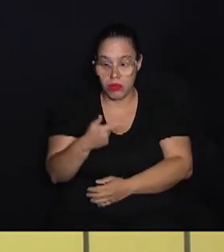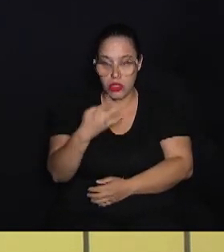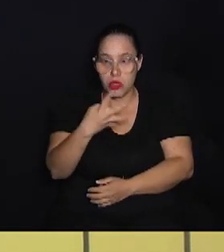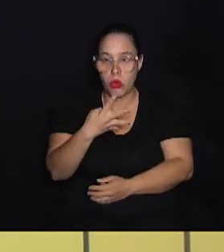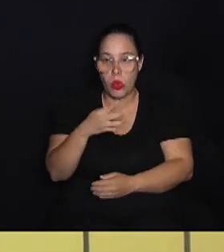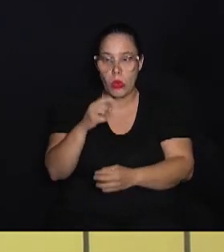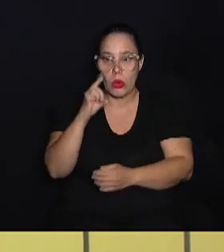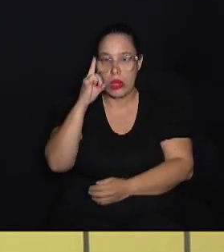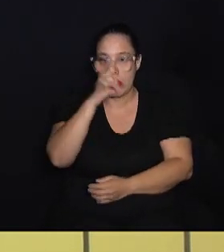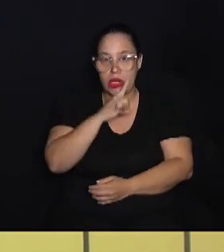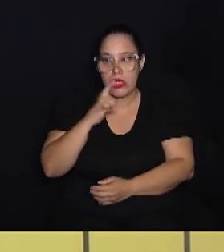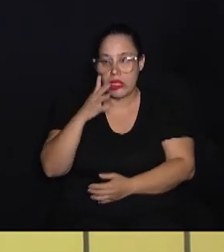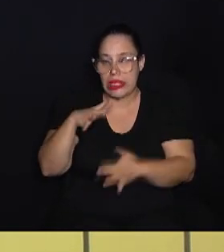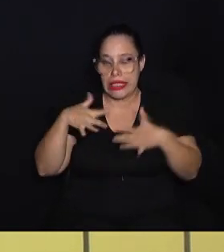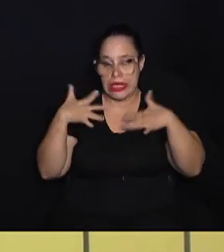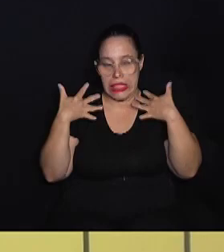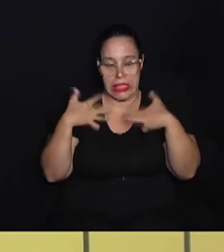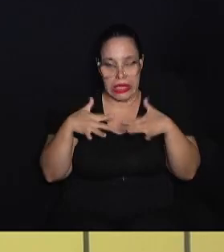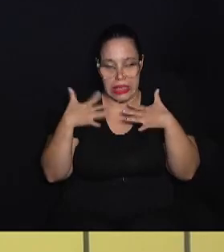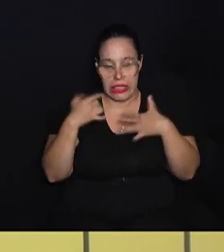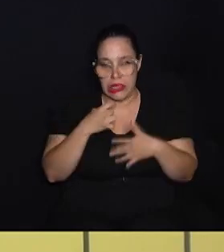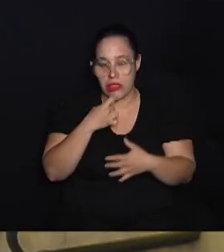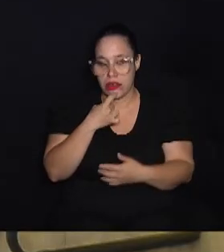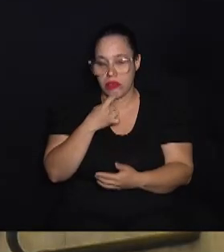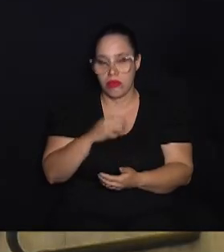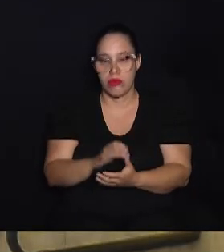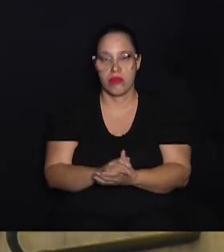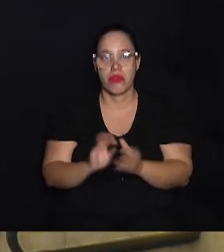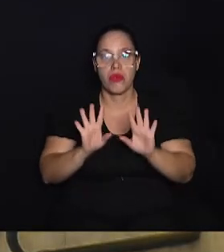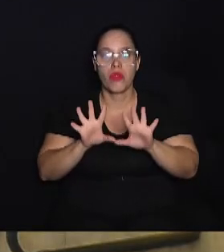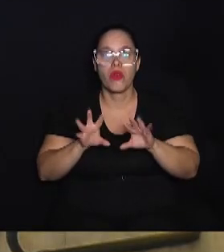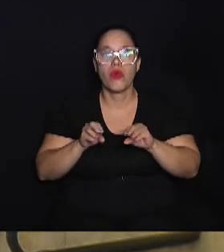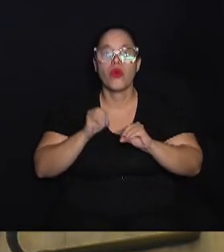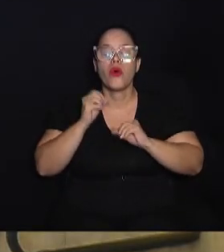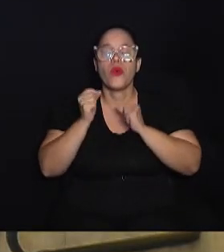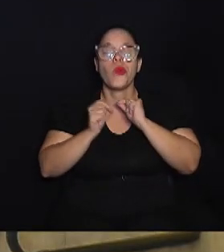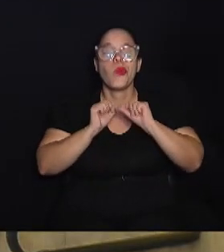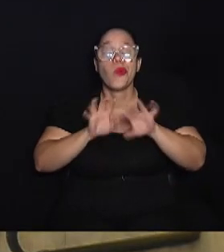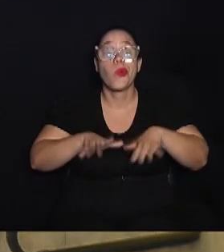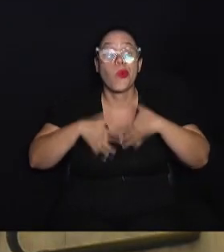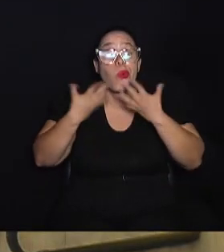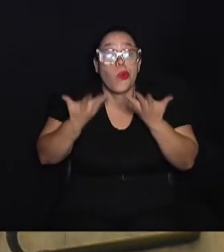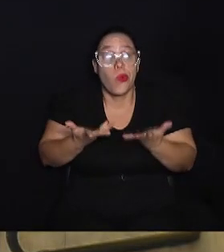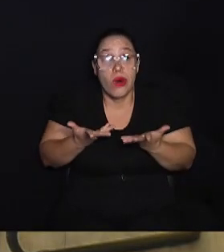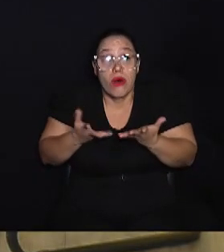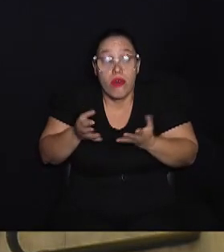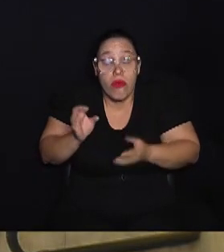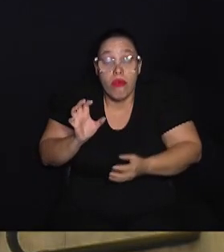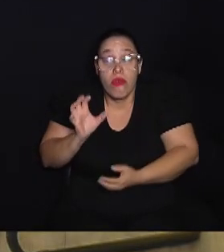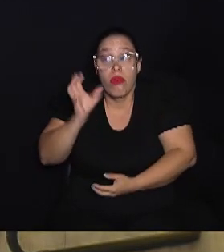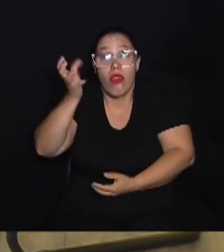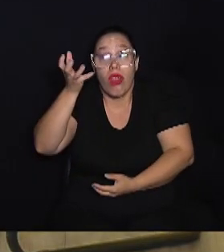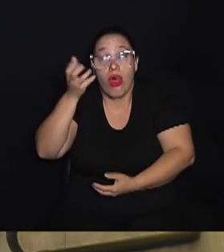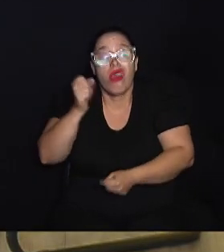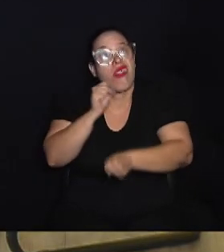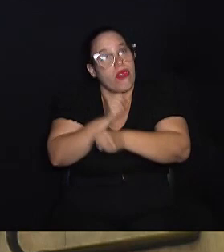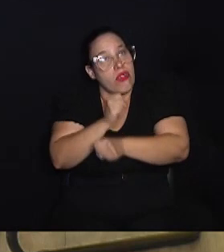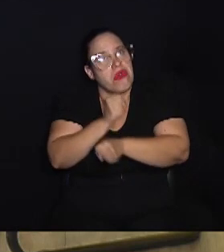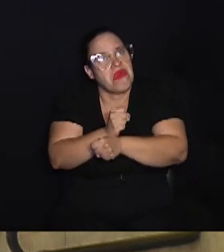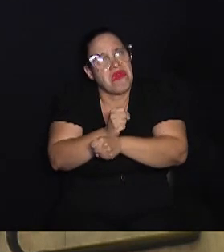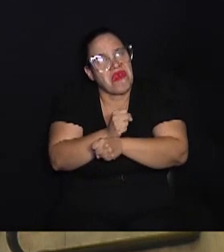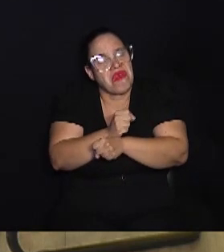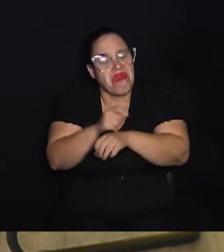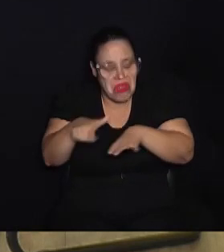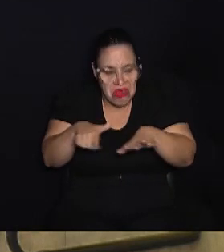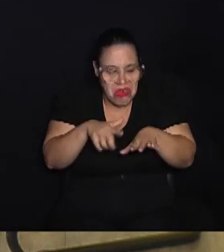no Centro de Operações em Campinas. Tá, e quando acontece, apesar de ser algo esperado para essa época